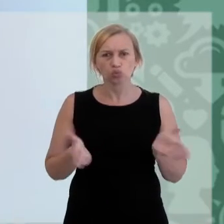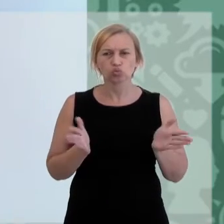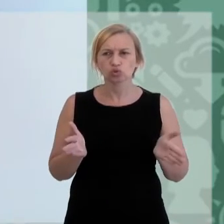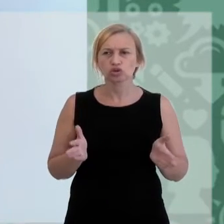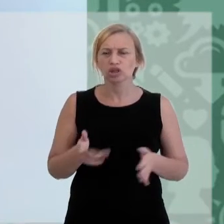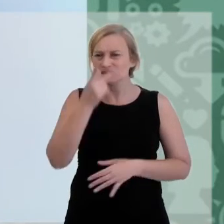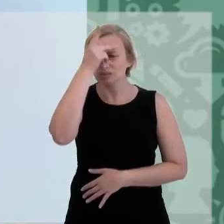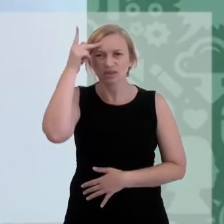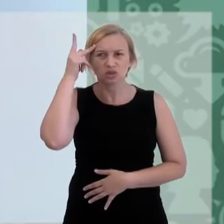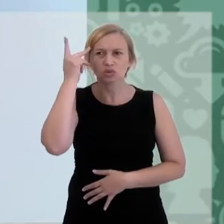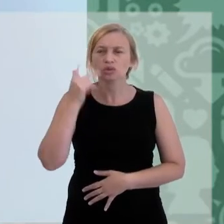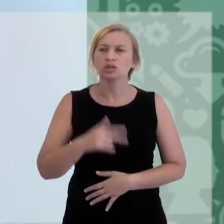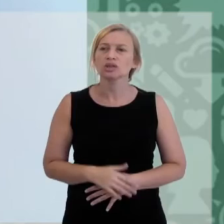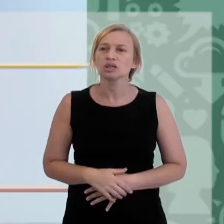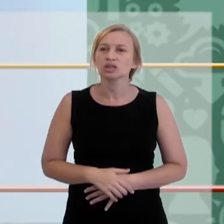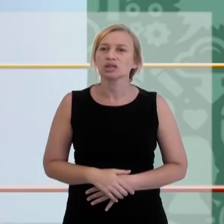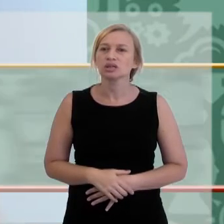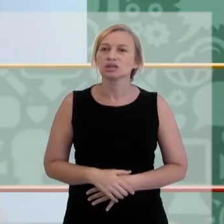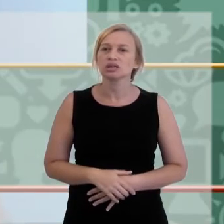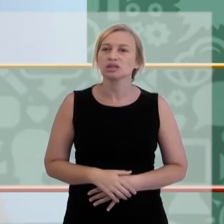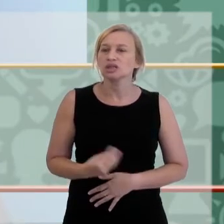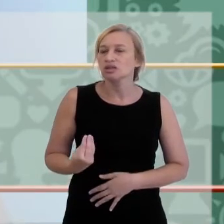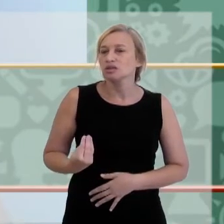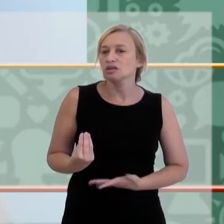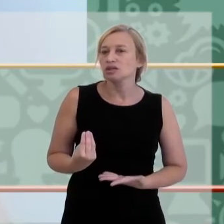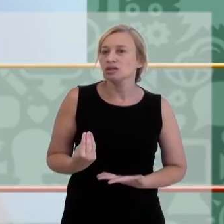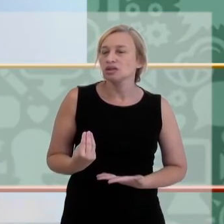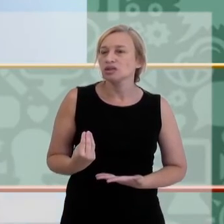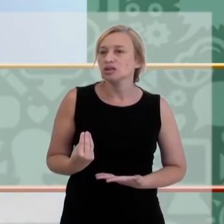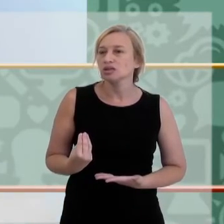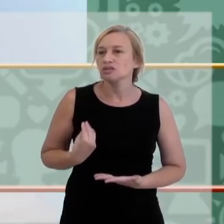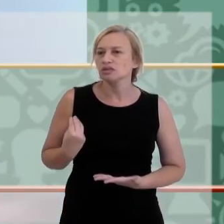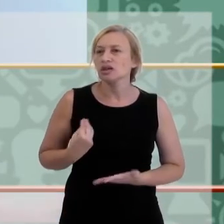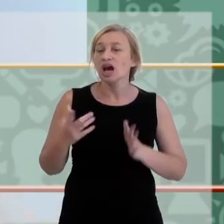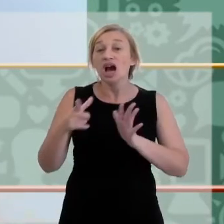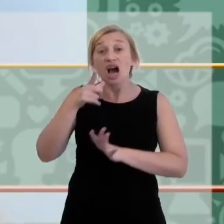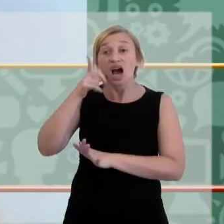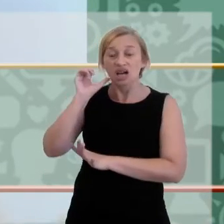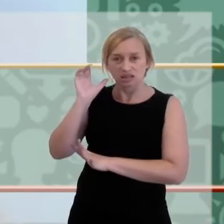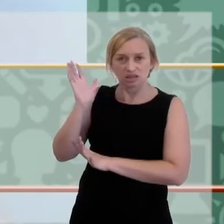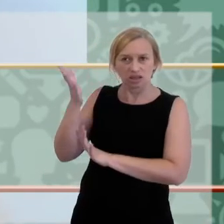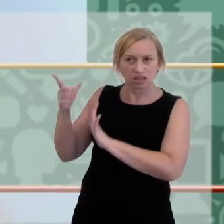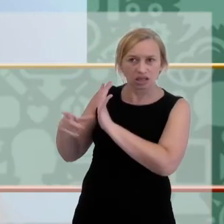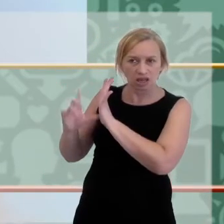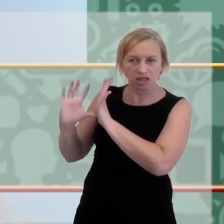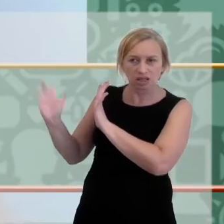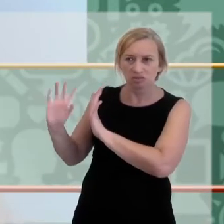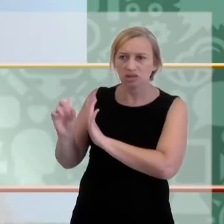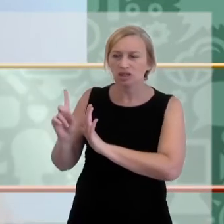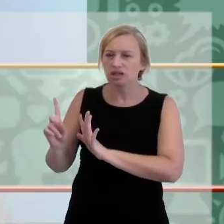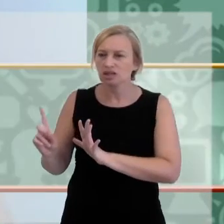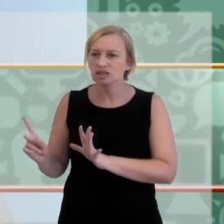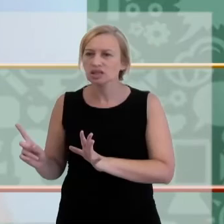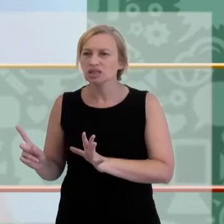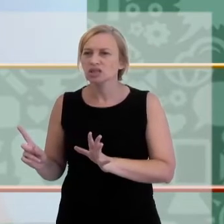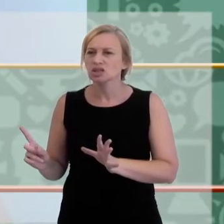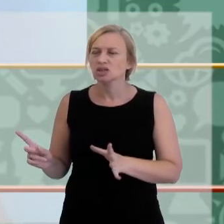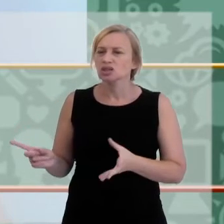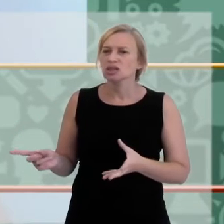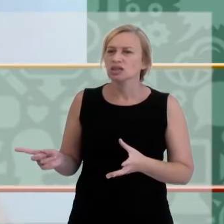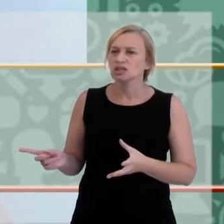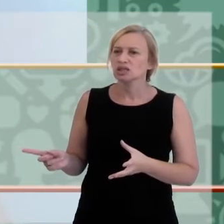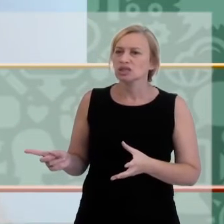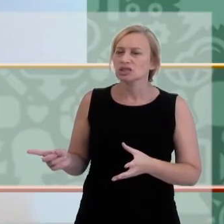dia, as pessoas, como estão vivendo essa... Antes, assim, a gente não estava na zona de conforto, né? E agora